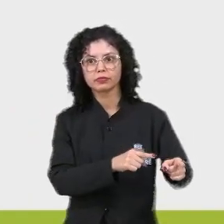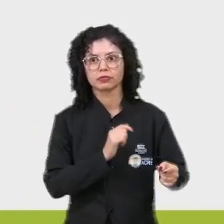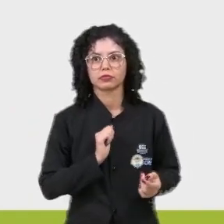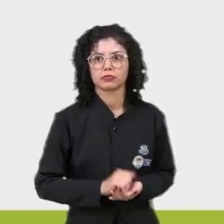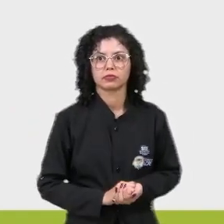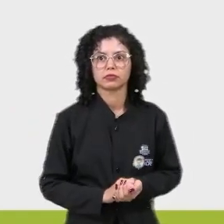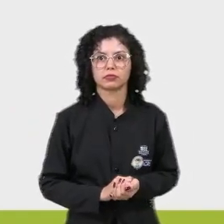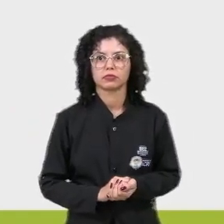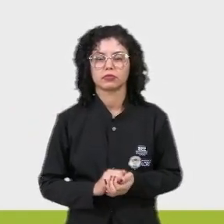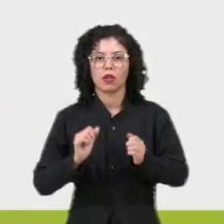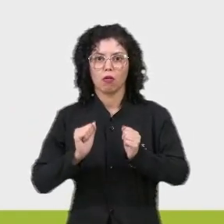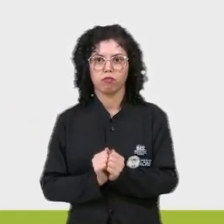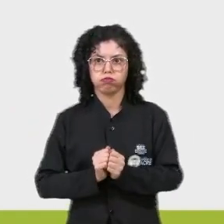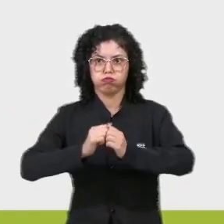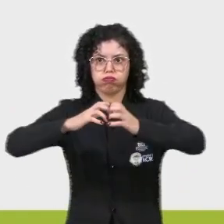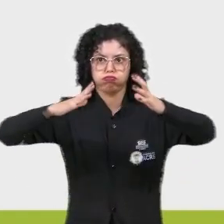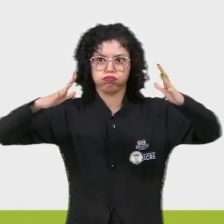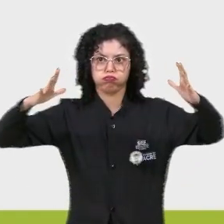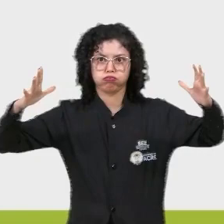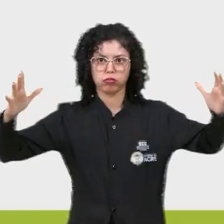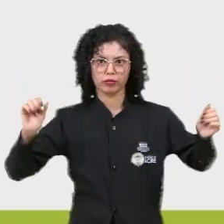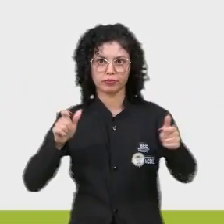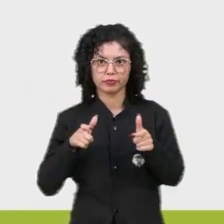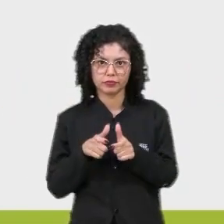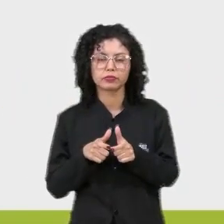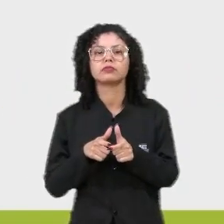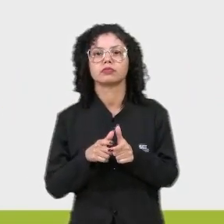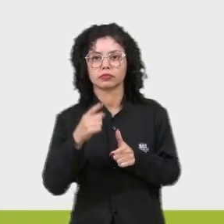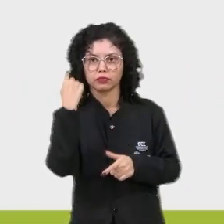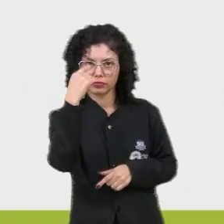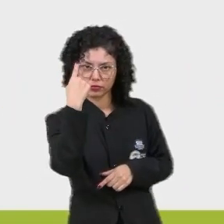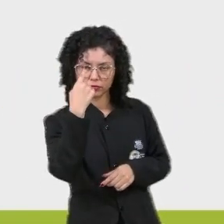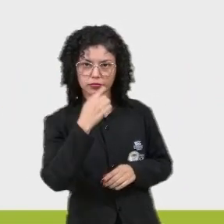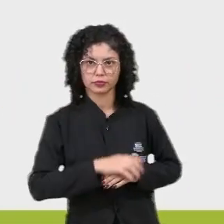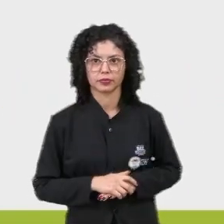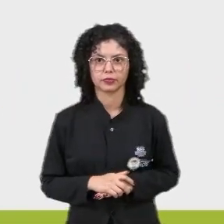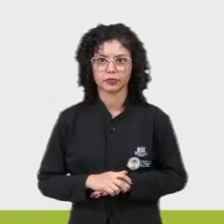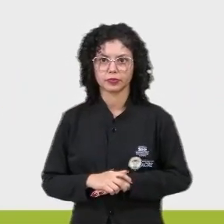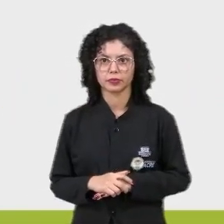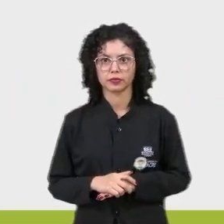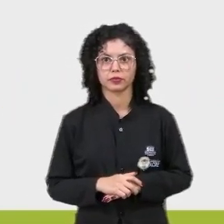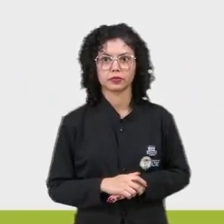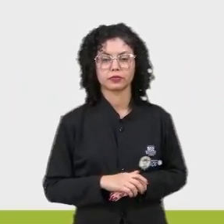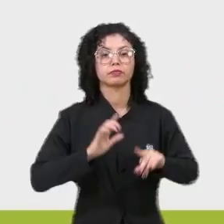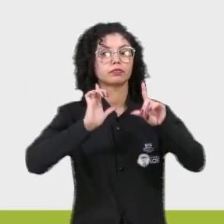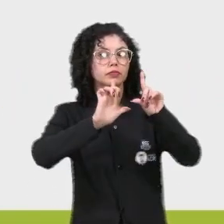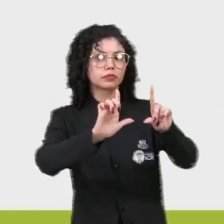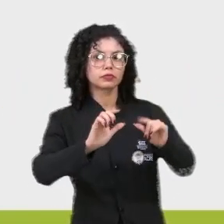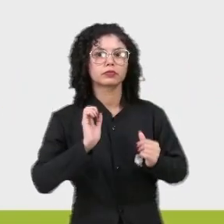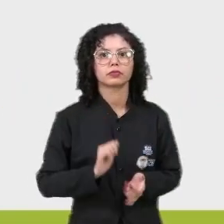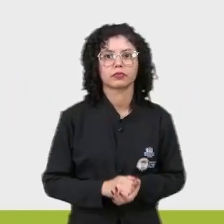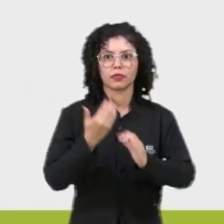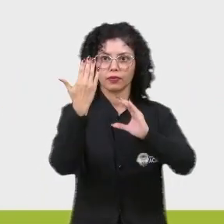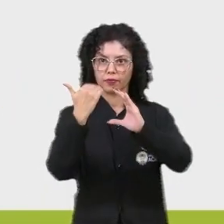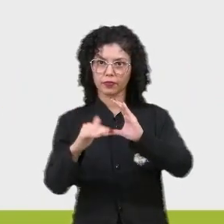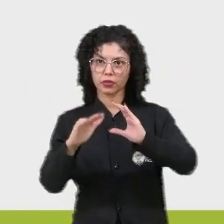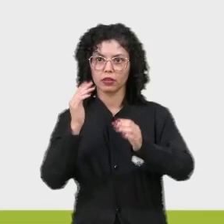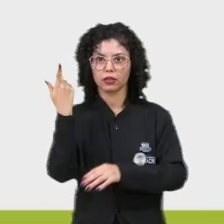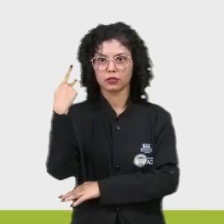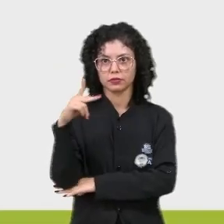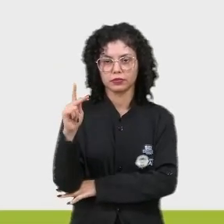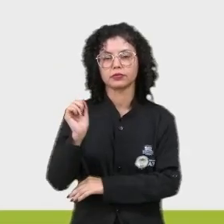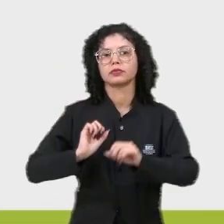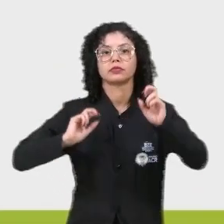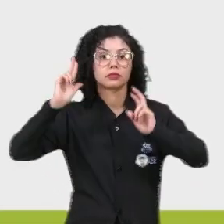pelo bombardeio a uma pequena cidade da Espanha. Na charge, publicada no período